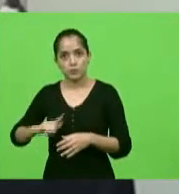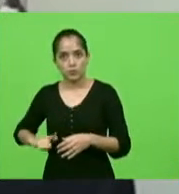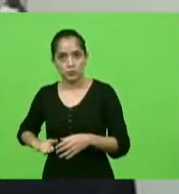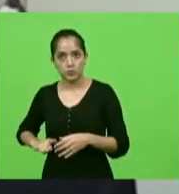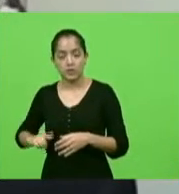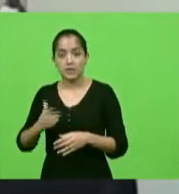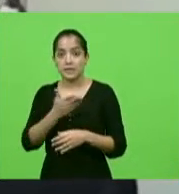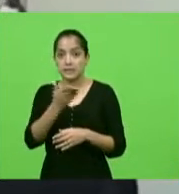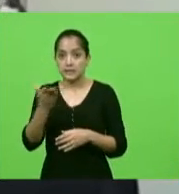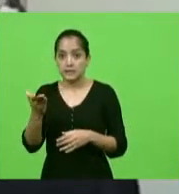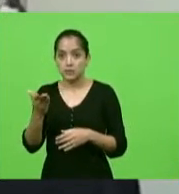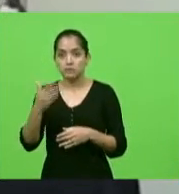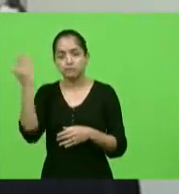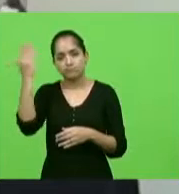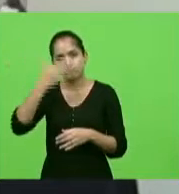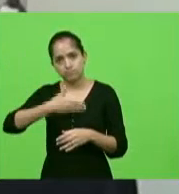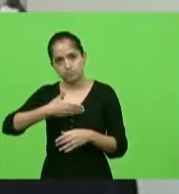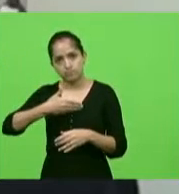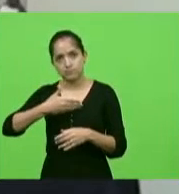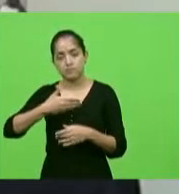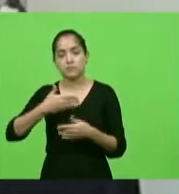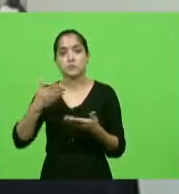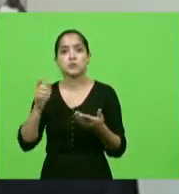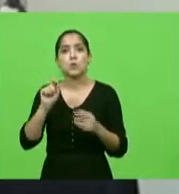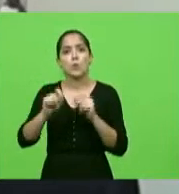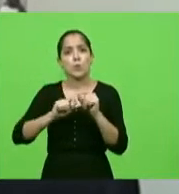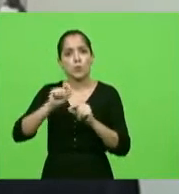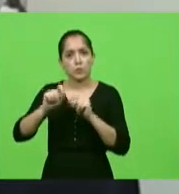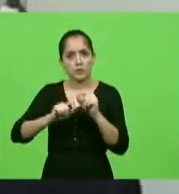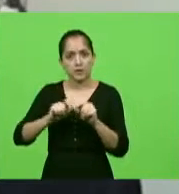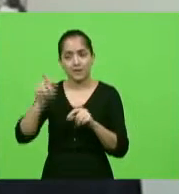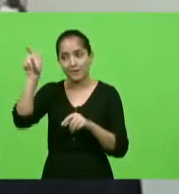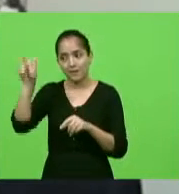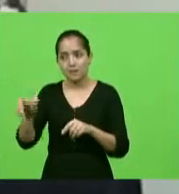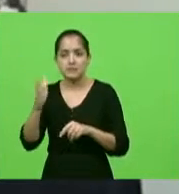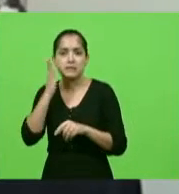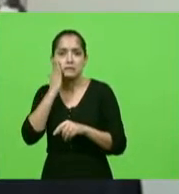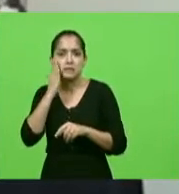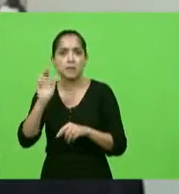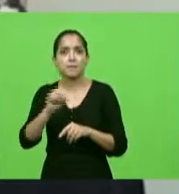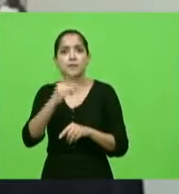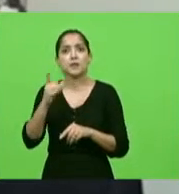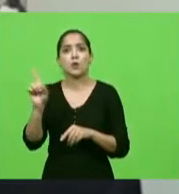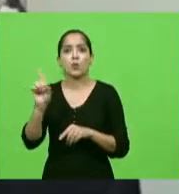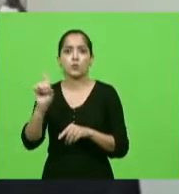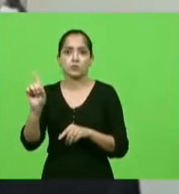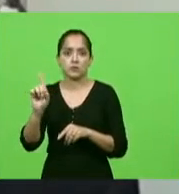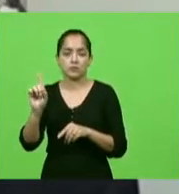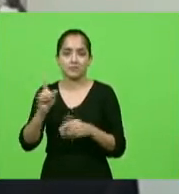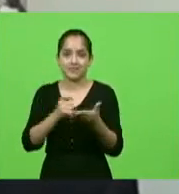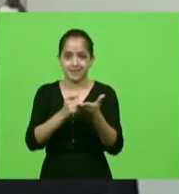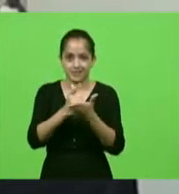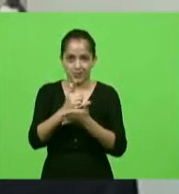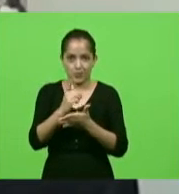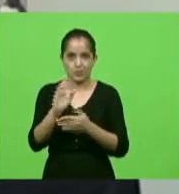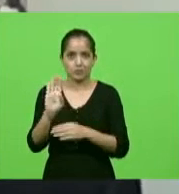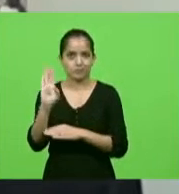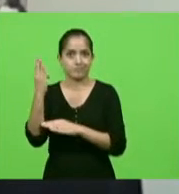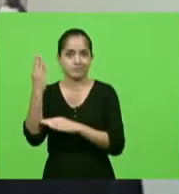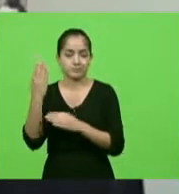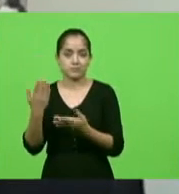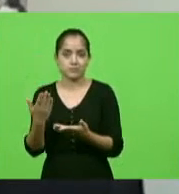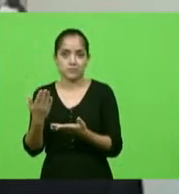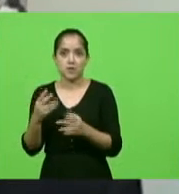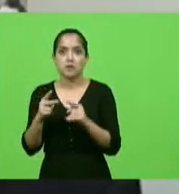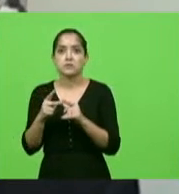que nós temos que provar. O fato nesse momento é a ciência do governador quanto à compra fraudulenta, justamente